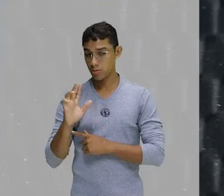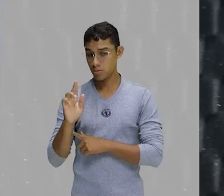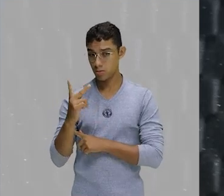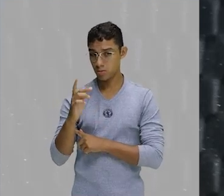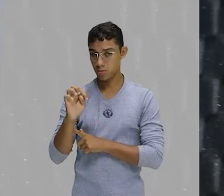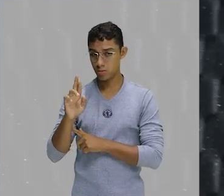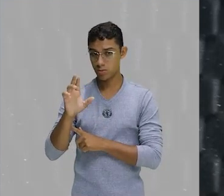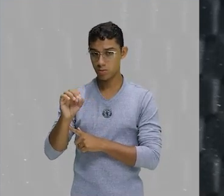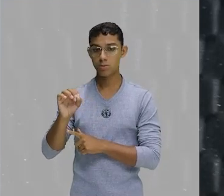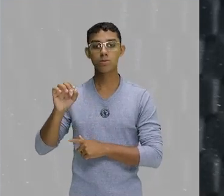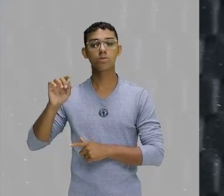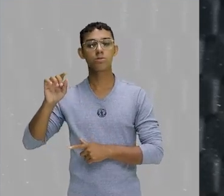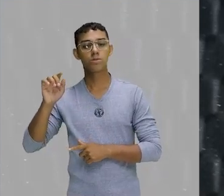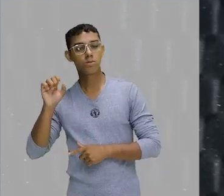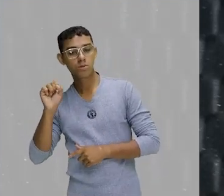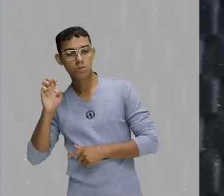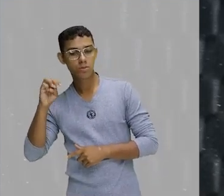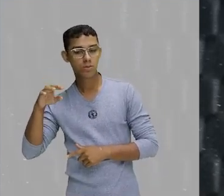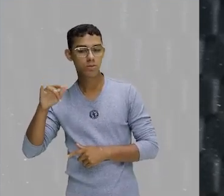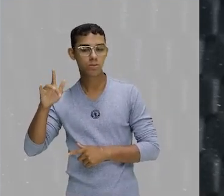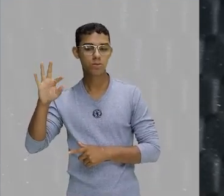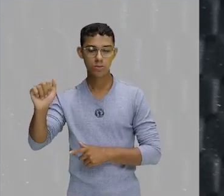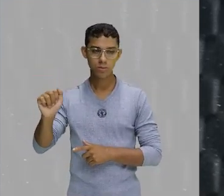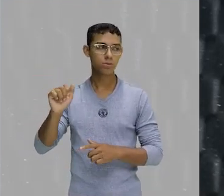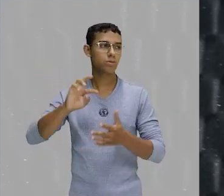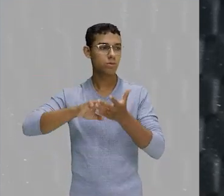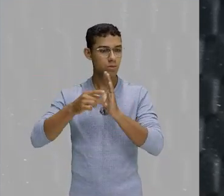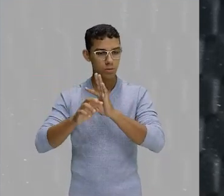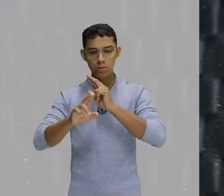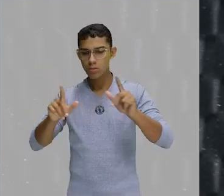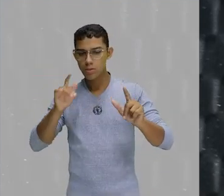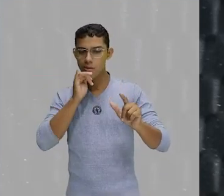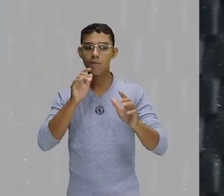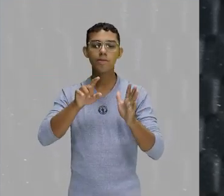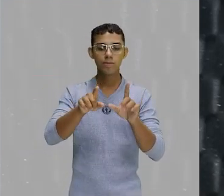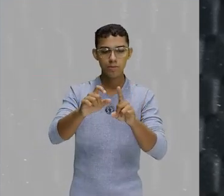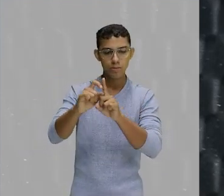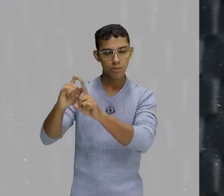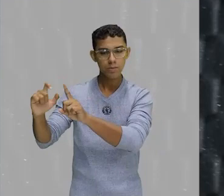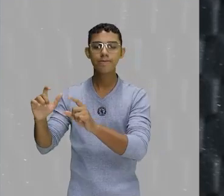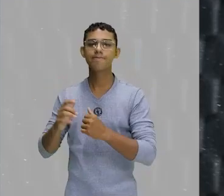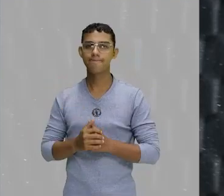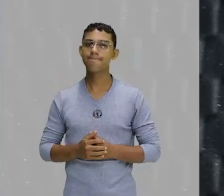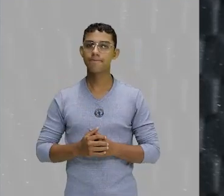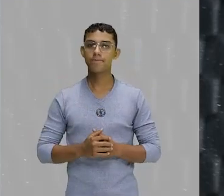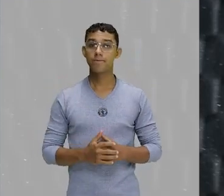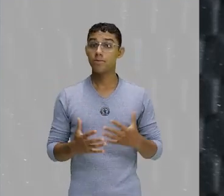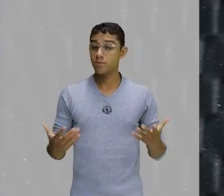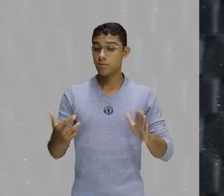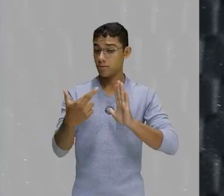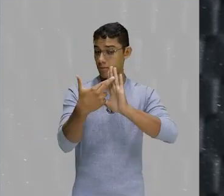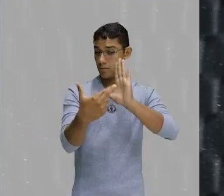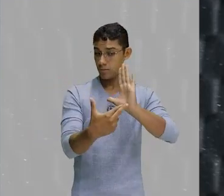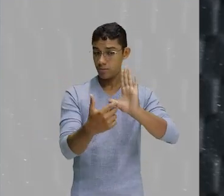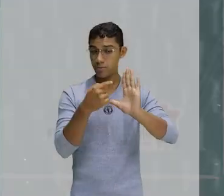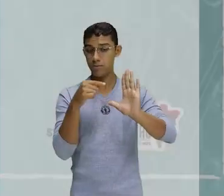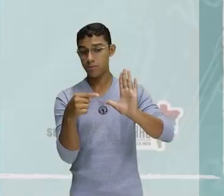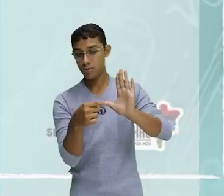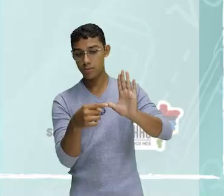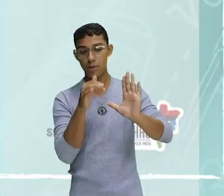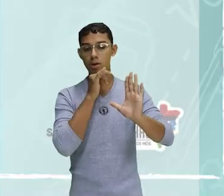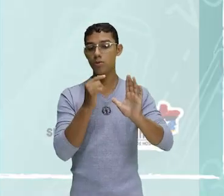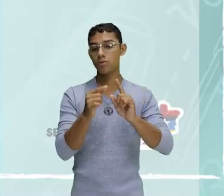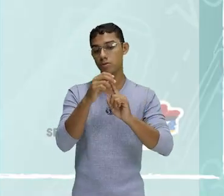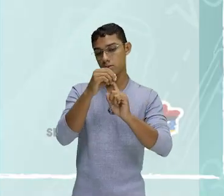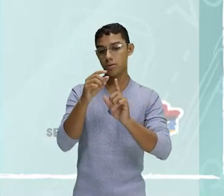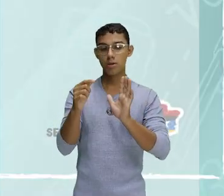falsos cognatos. Então, lá tem uma tabelinha dessas palavras heterogenéricas. Então, eu tenho como regra, uma das minhas